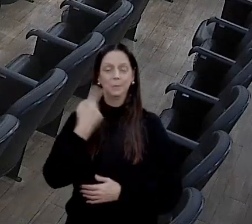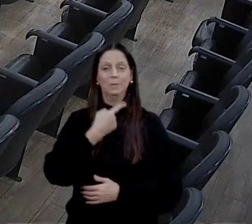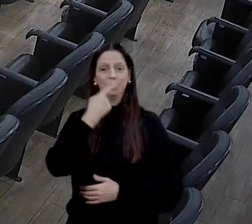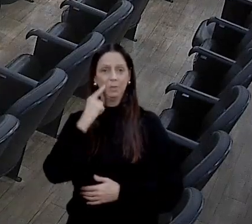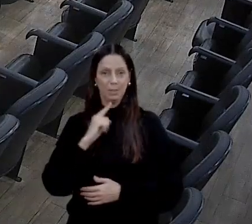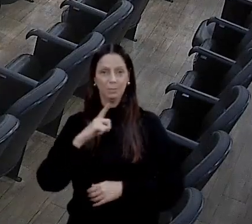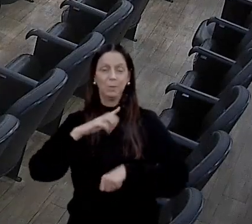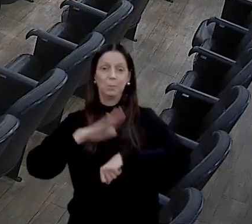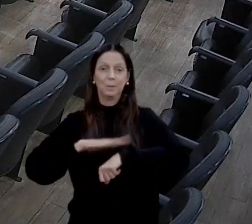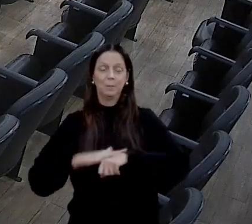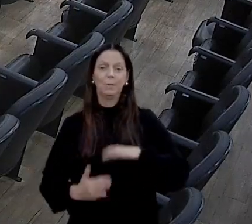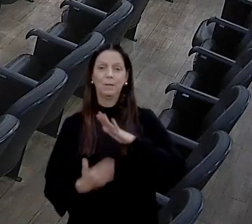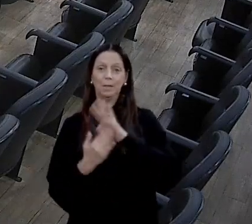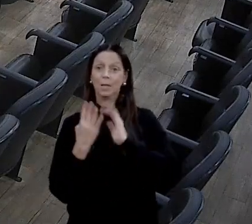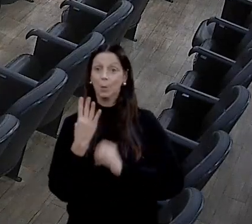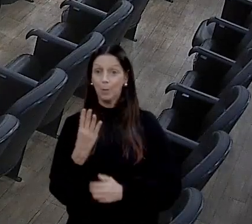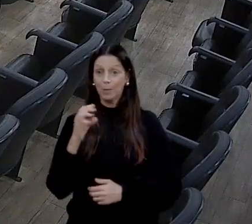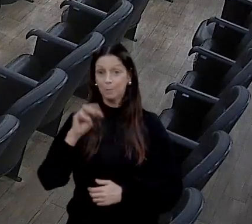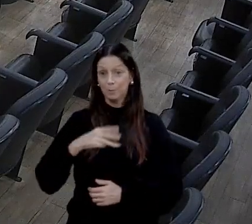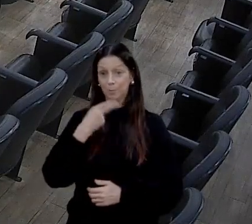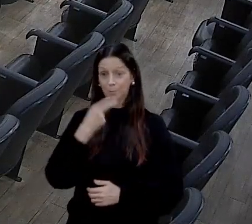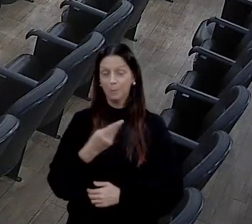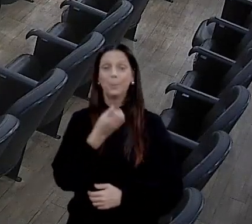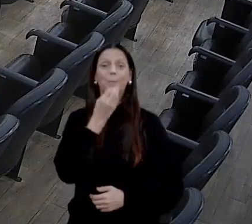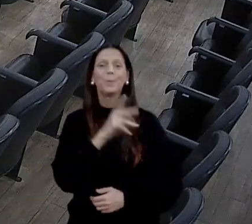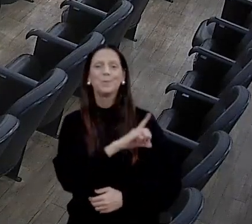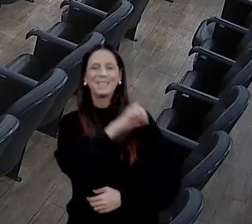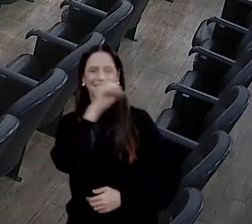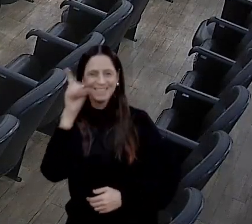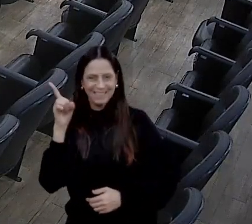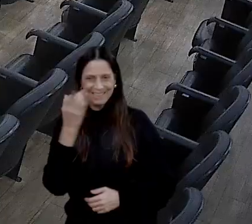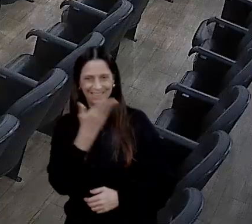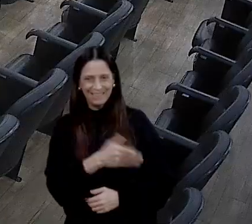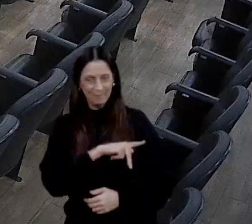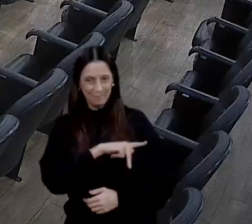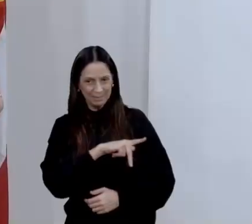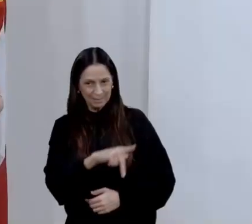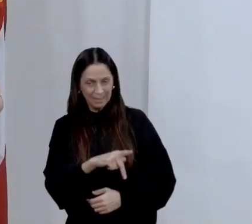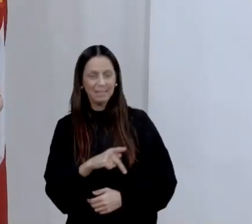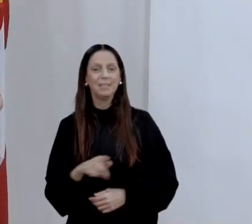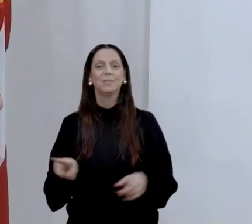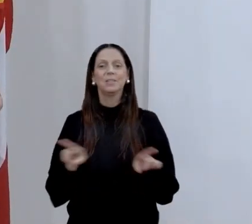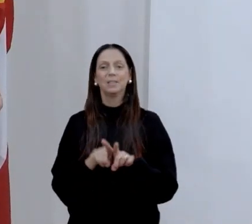Nazato. Bom dia, senhor presidente em exercício. Em teu nome eu cumprimento cada um